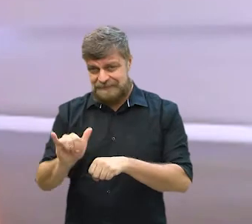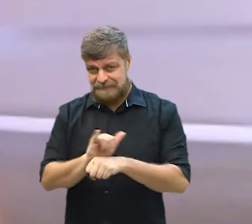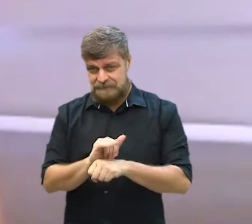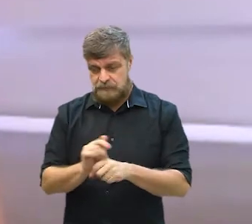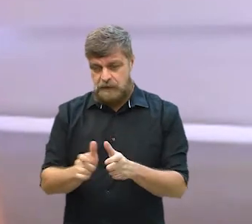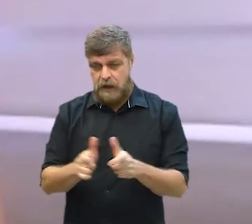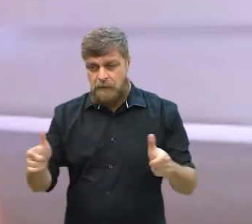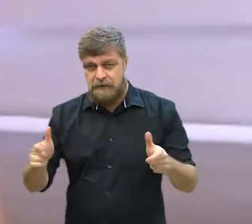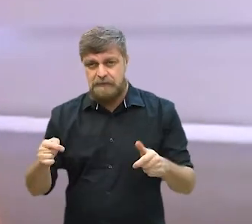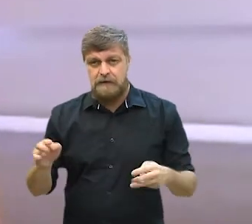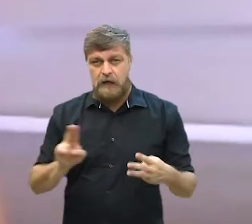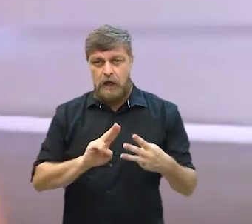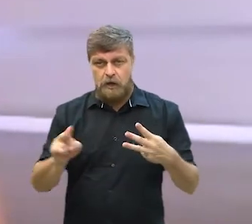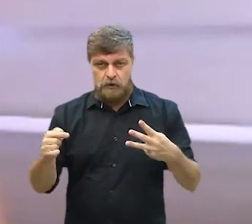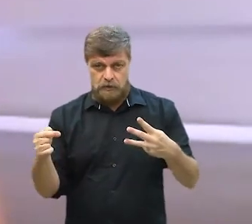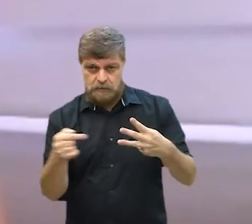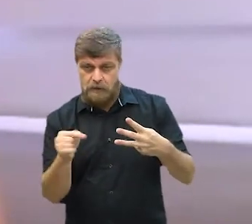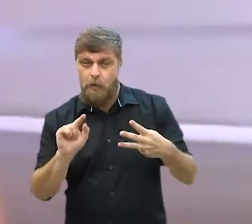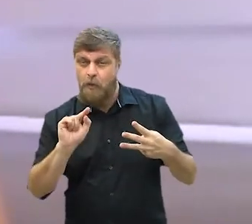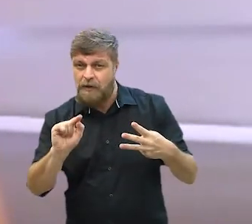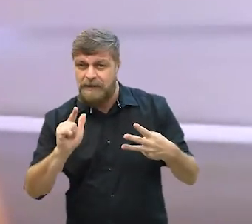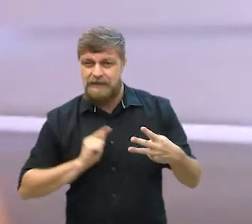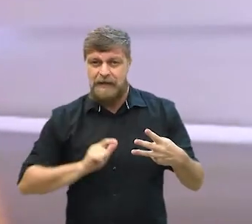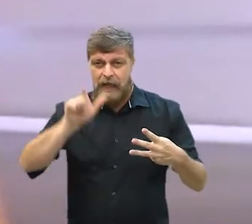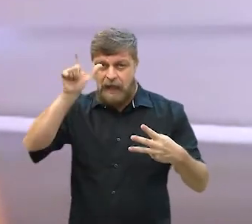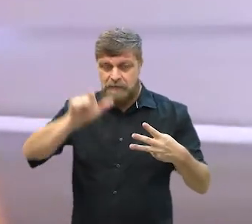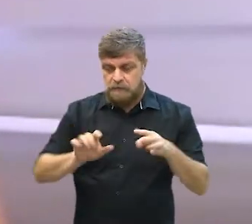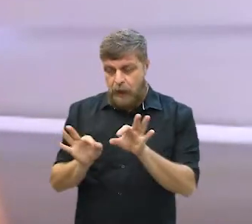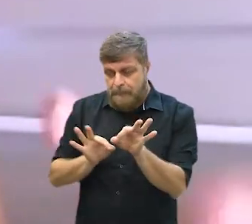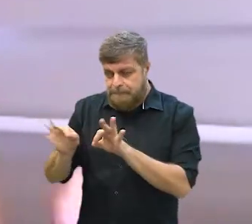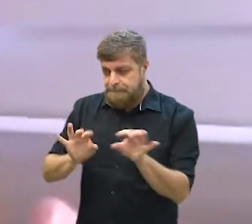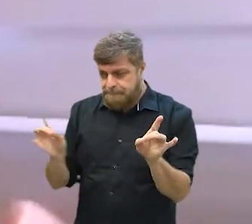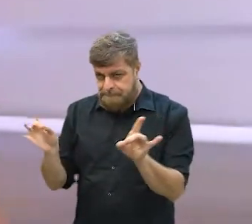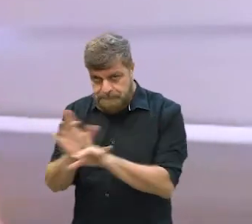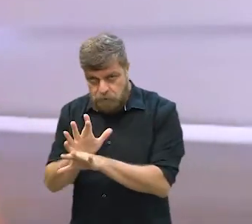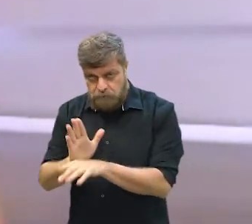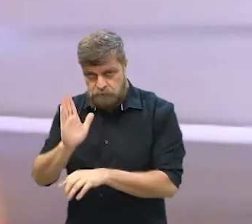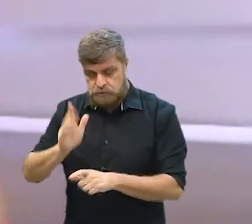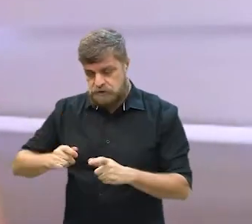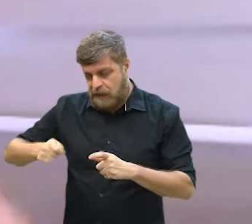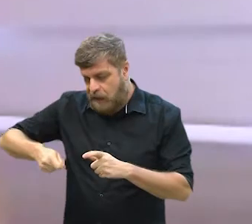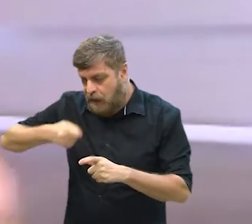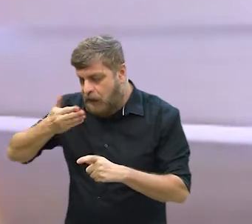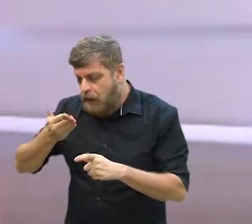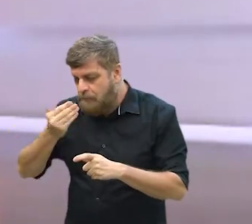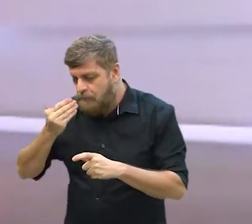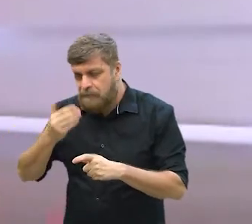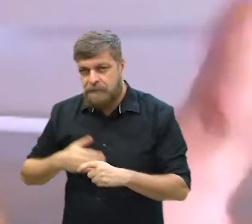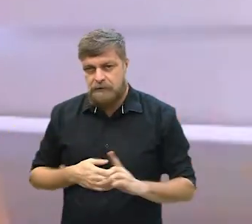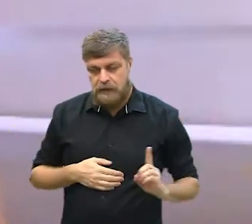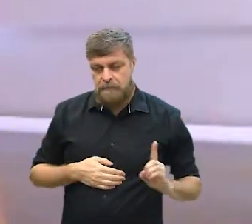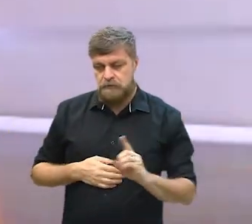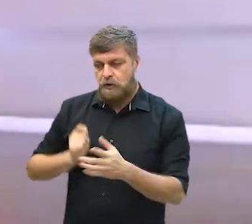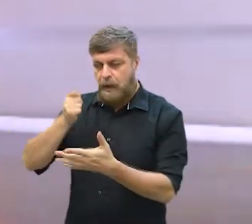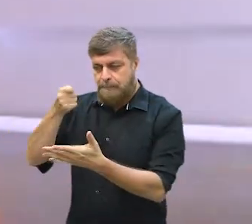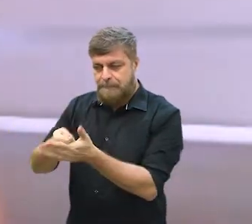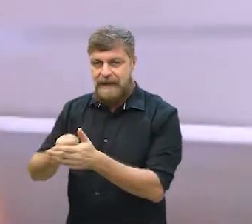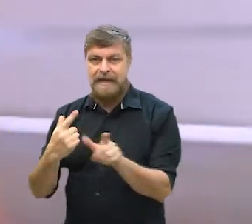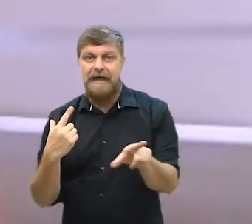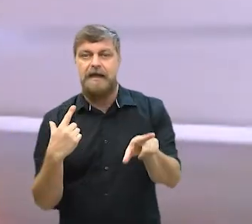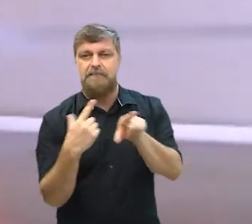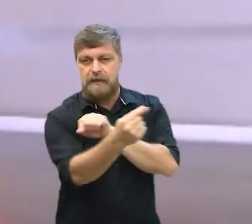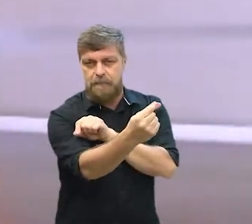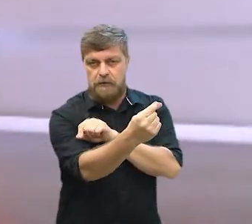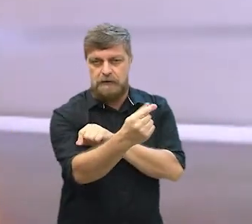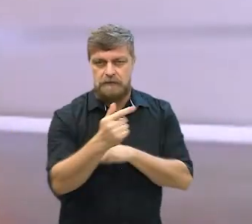que vem crescendo bastante, que eles estão chamando de take and go. Você já deixa pronto a alimentação, você só pega, paga